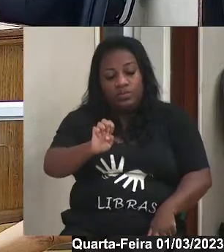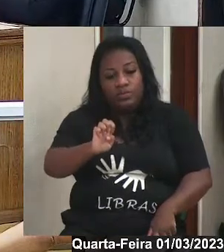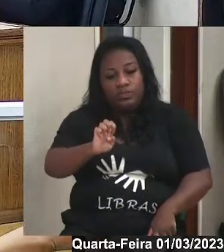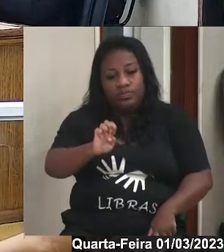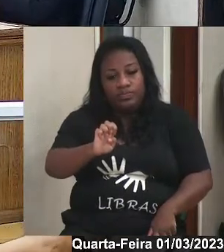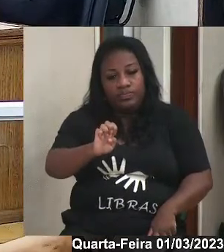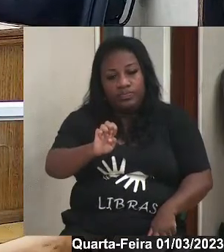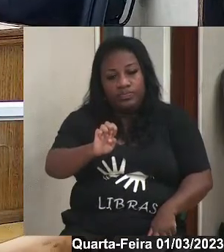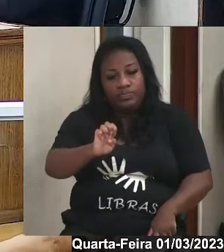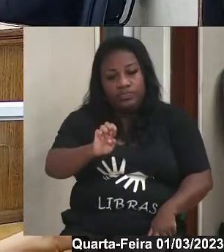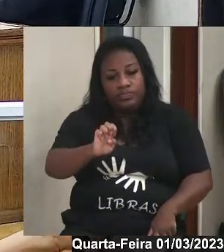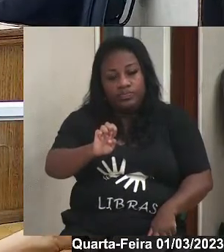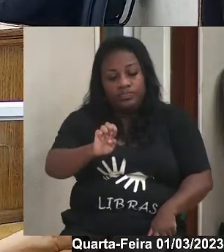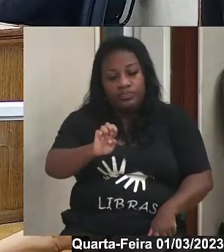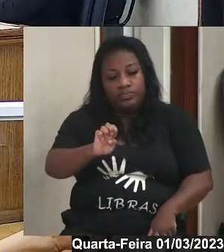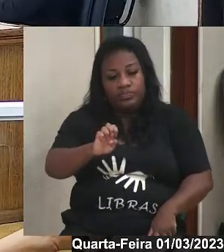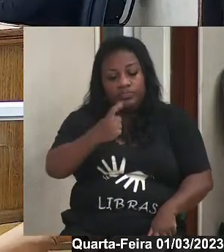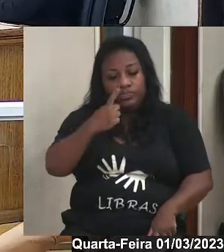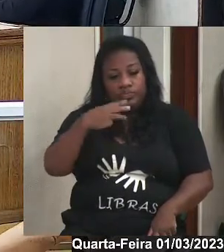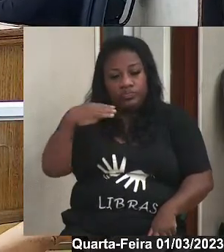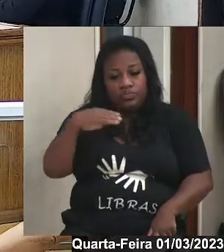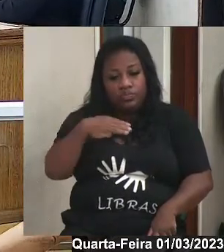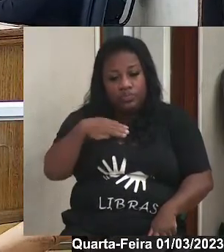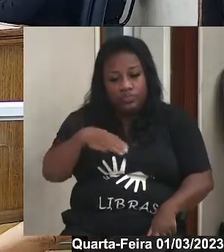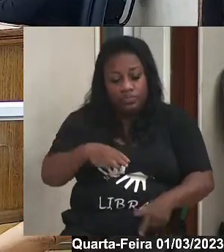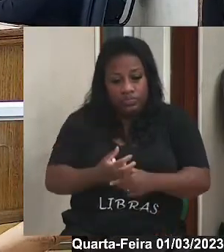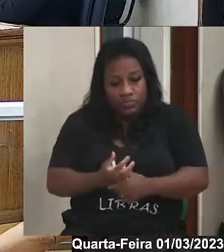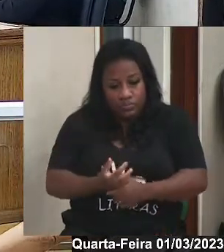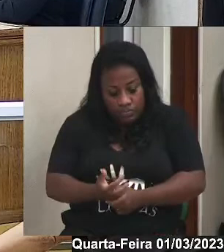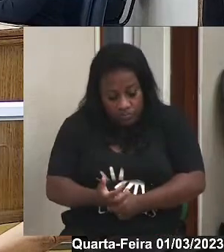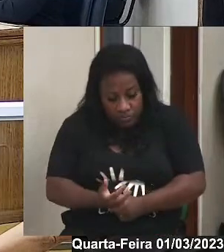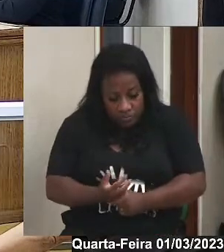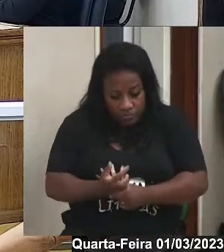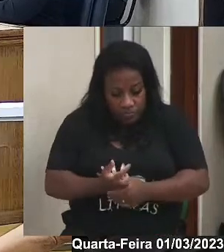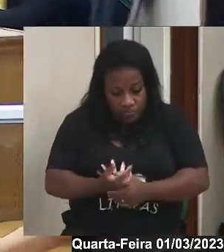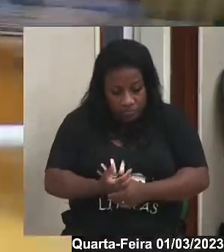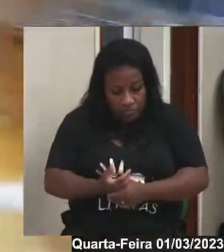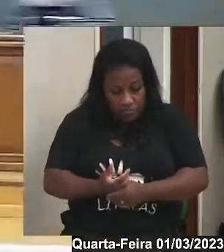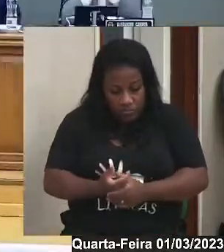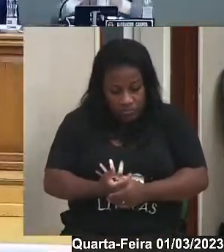que é de Itatuba, tá bom? Estendido o minuto de silêncio.